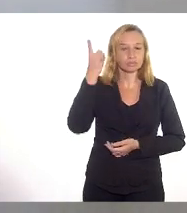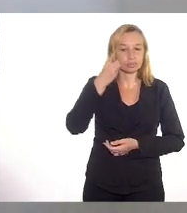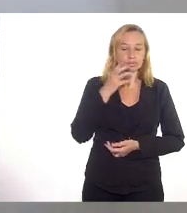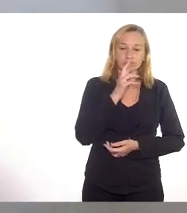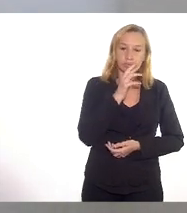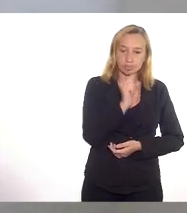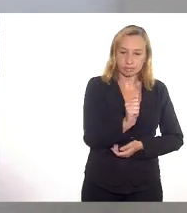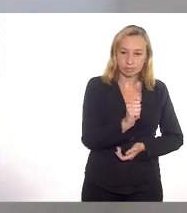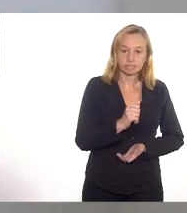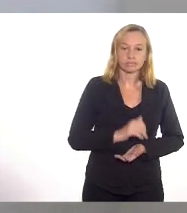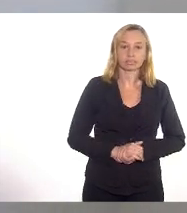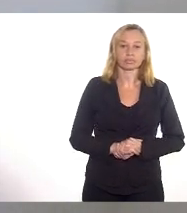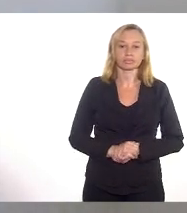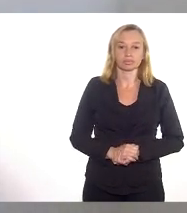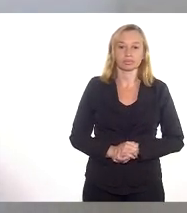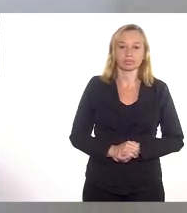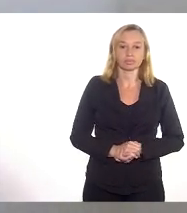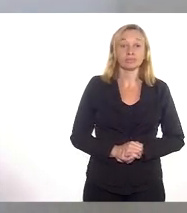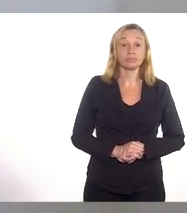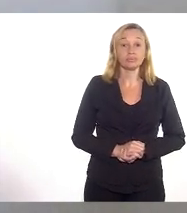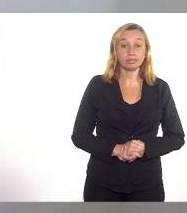Rodrigo Amorim.